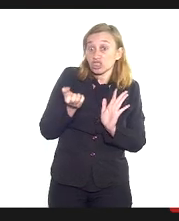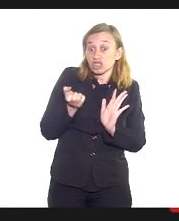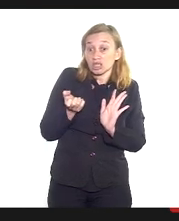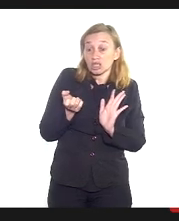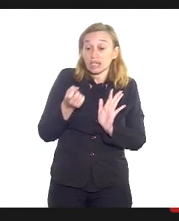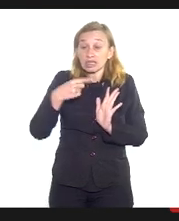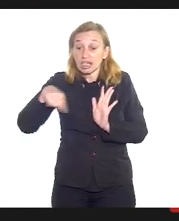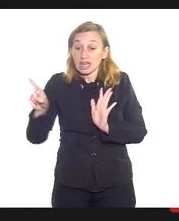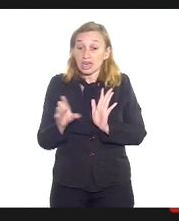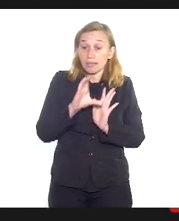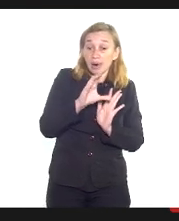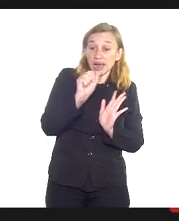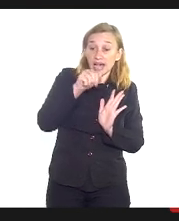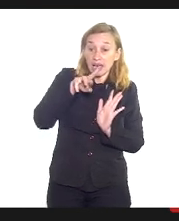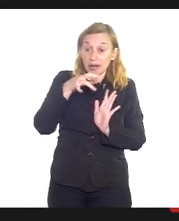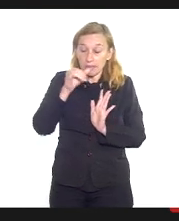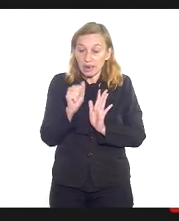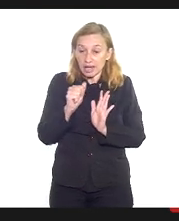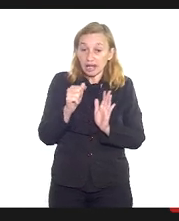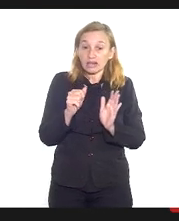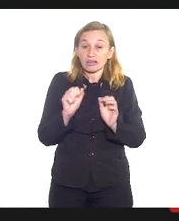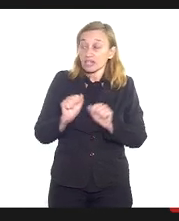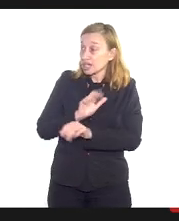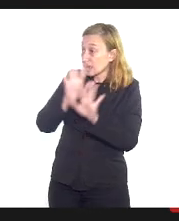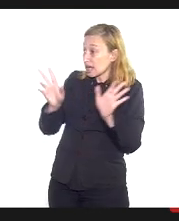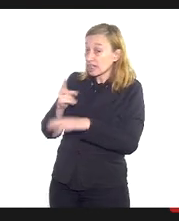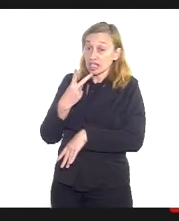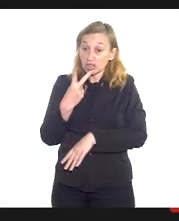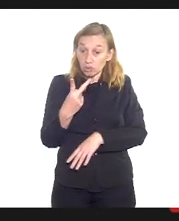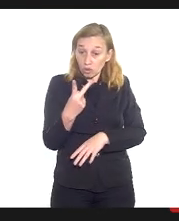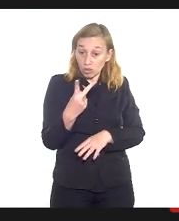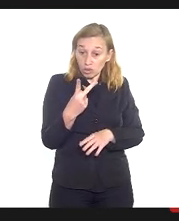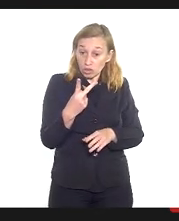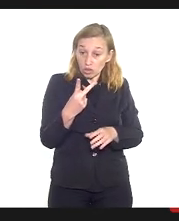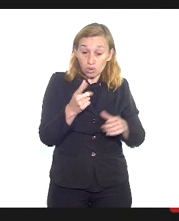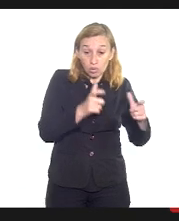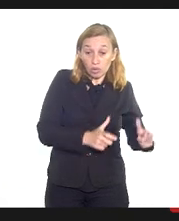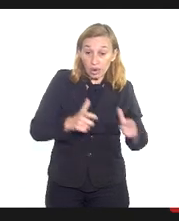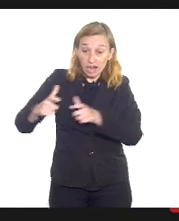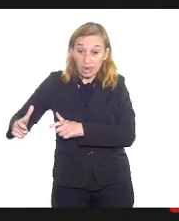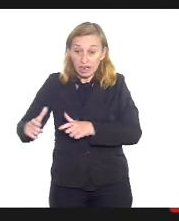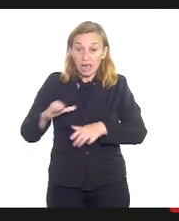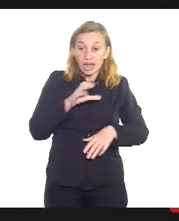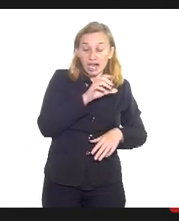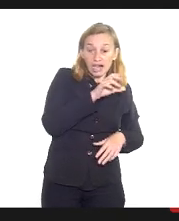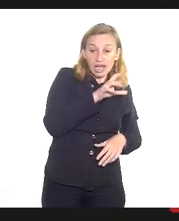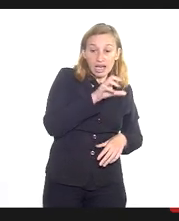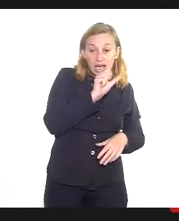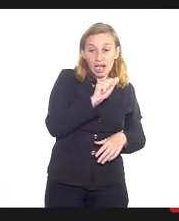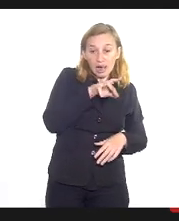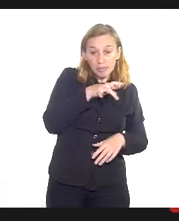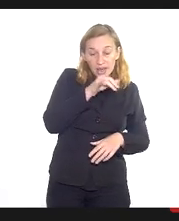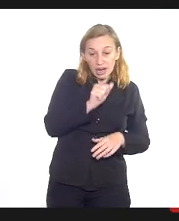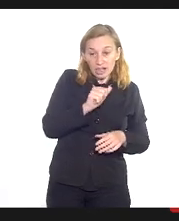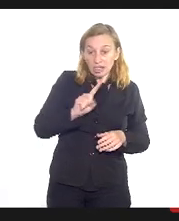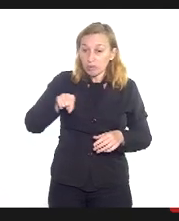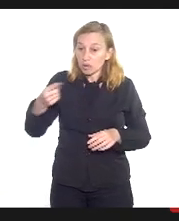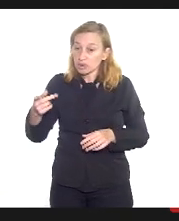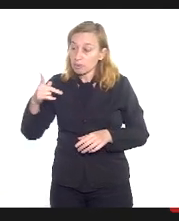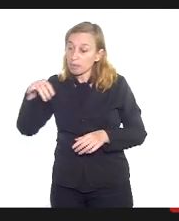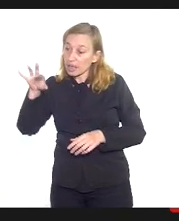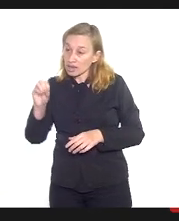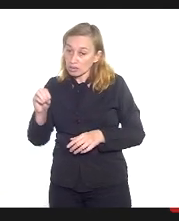para a Câmara, que fique claro, que fique configurado, que são duas instâncias, a Câmara e o Pleno, que não é muito legal, vamos tecnicamente dizer isso, mas é